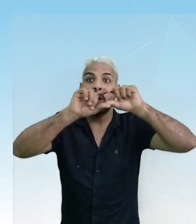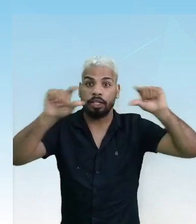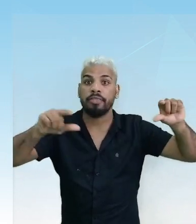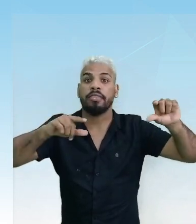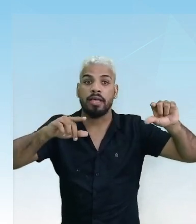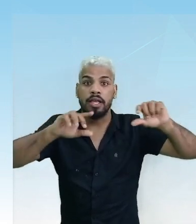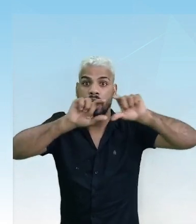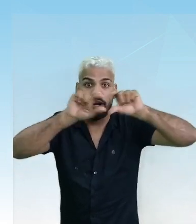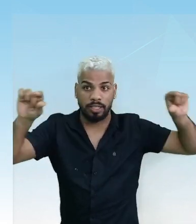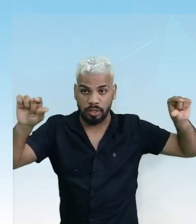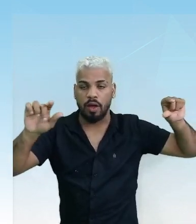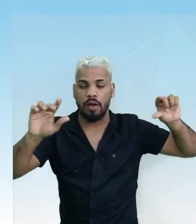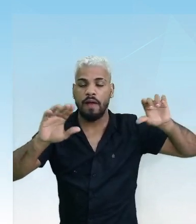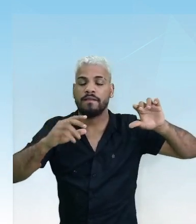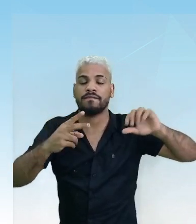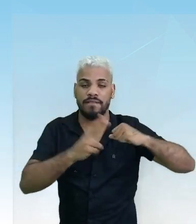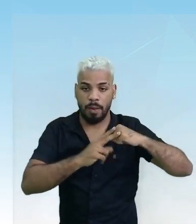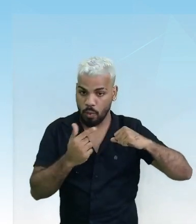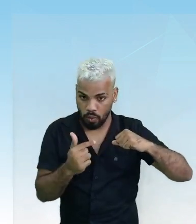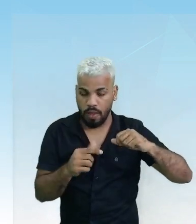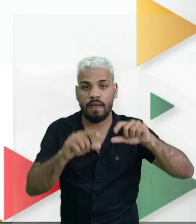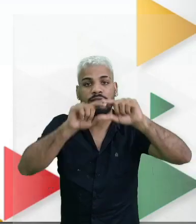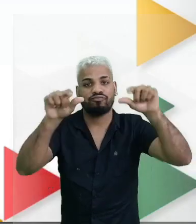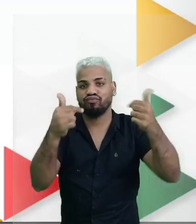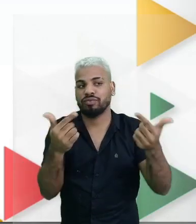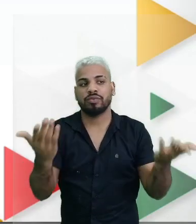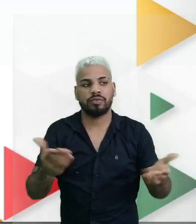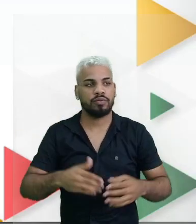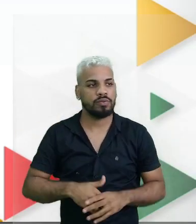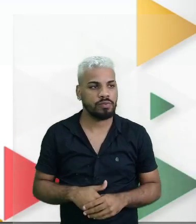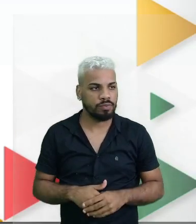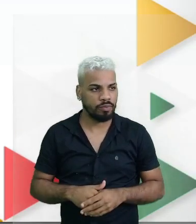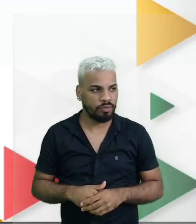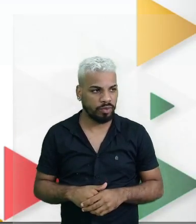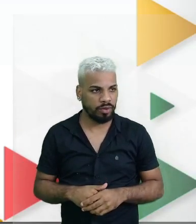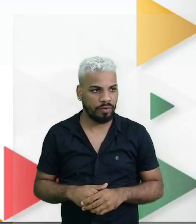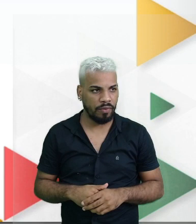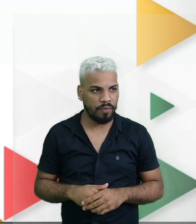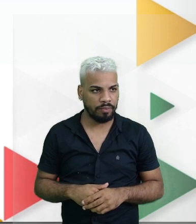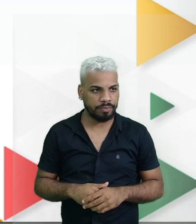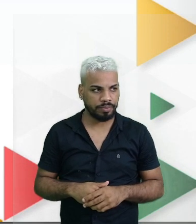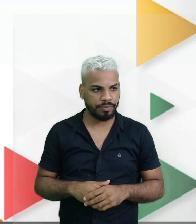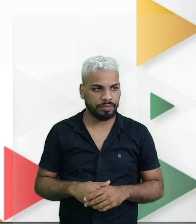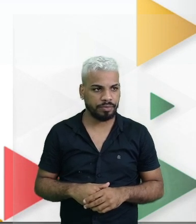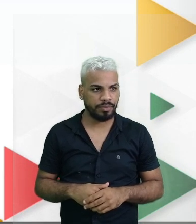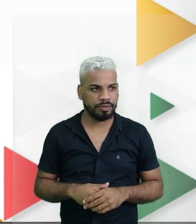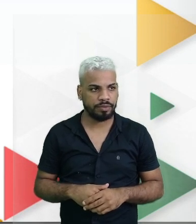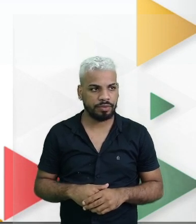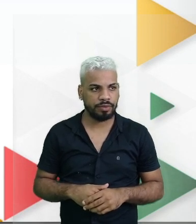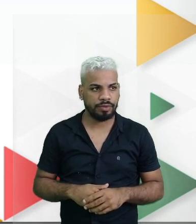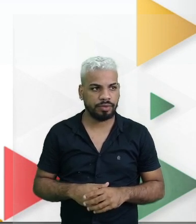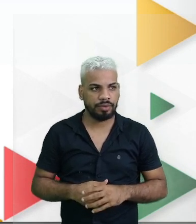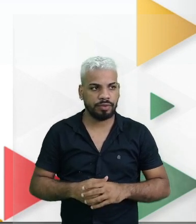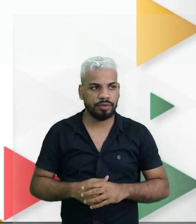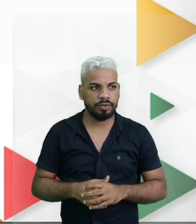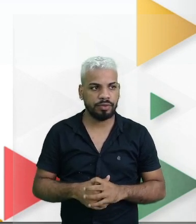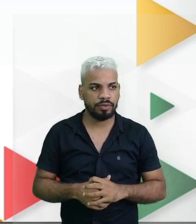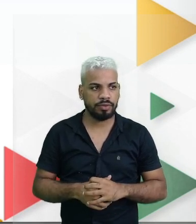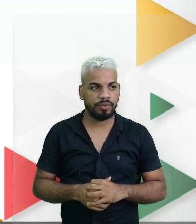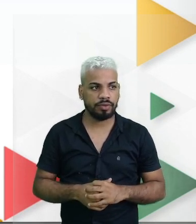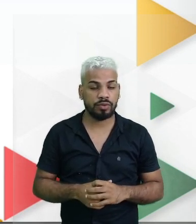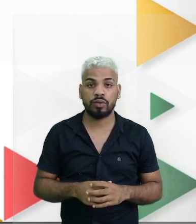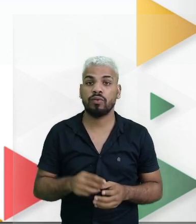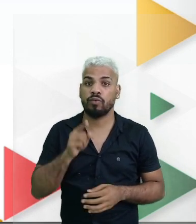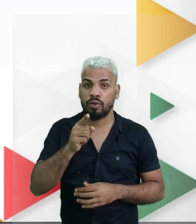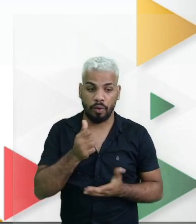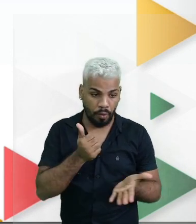É importante lembrar disso. Olhem aqui na tela, olha a manchete. Você compra, eles